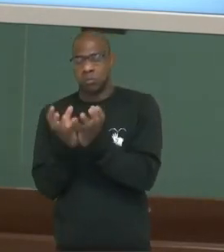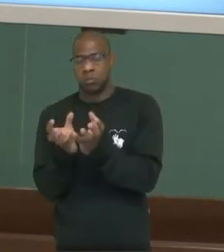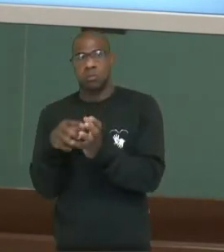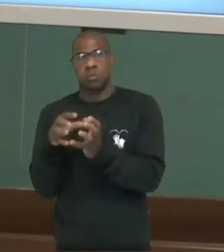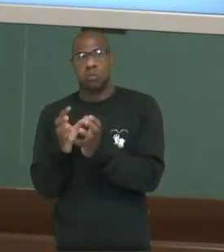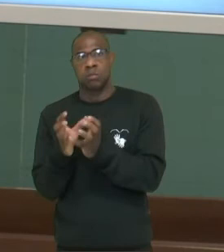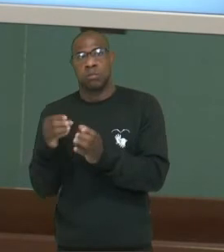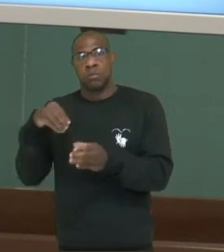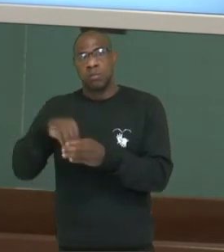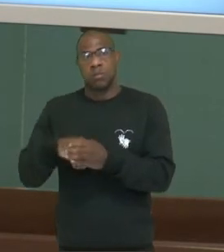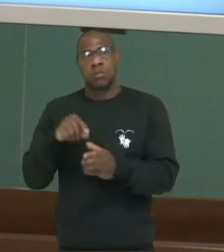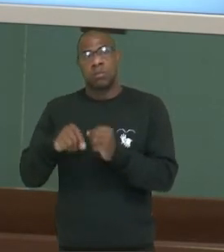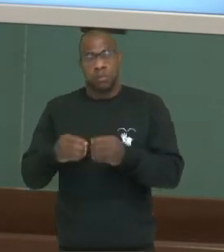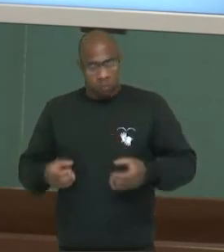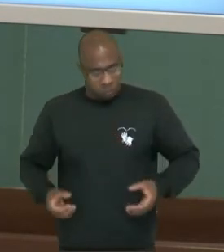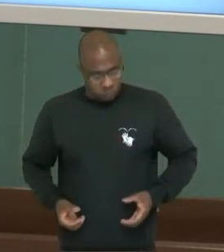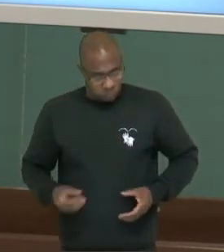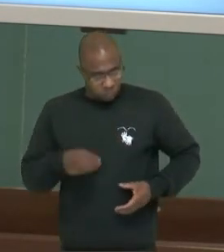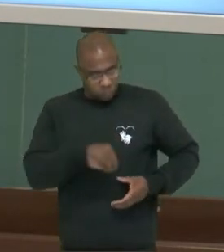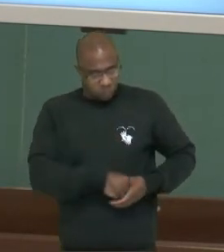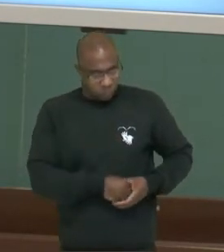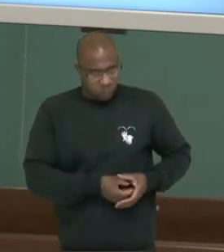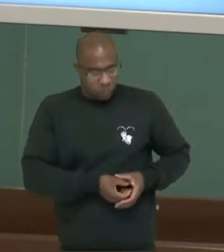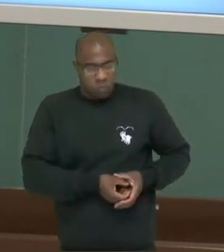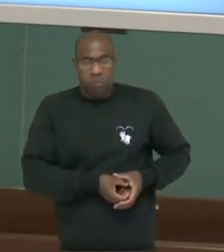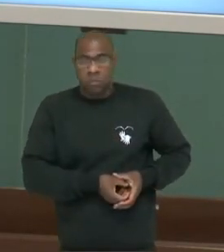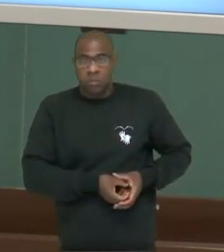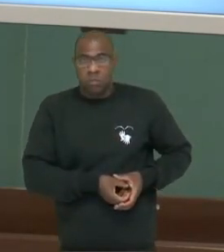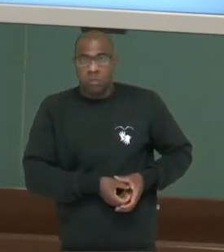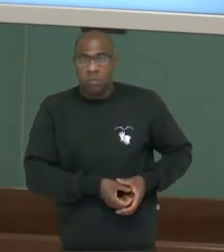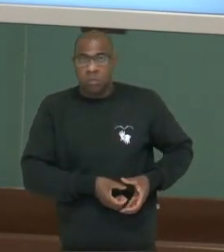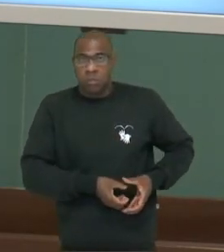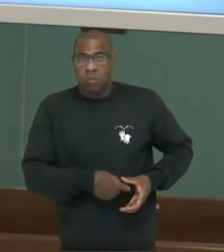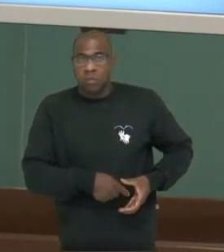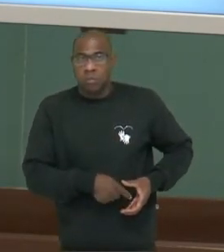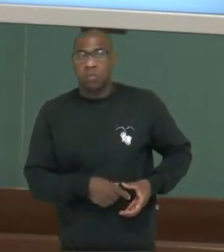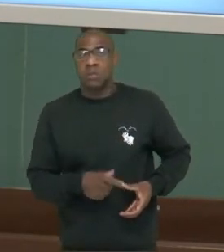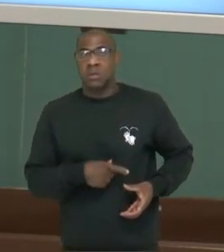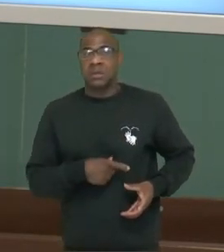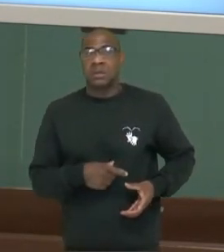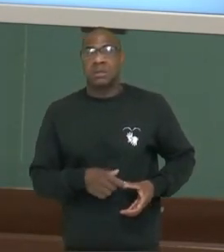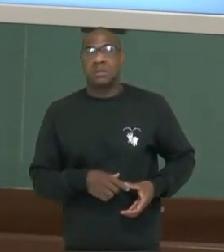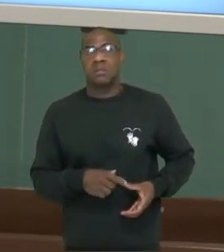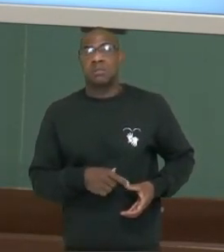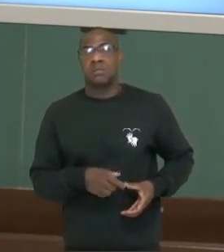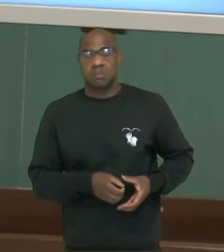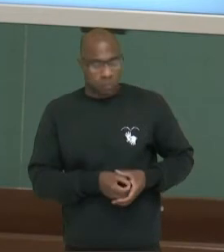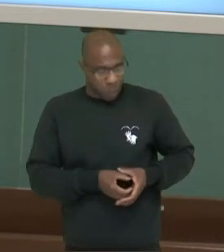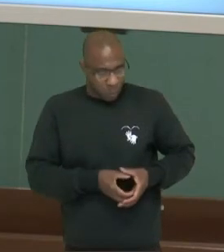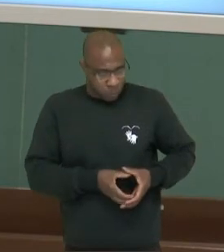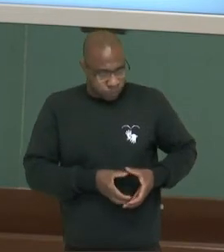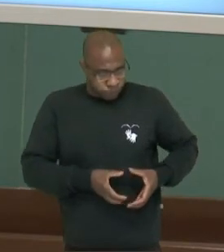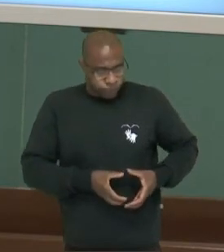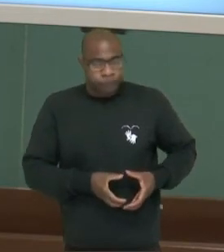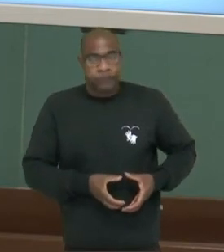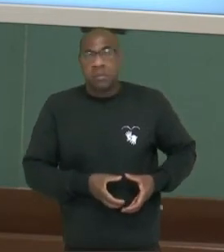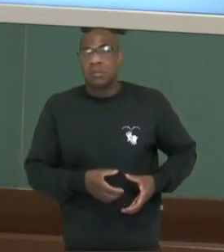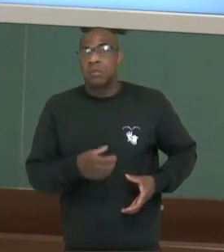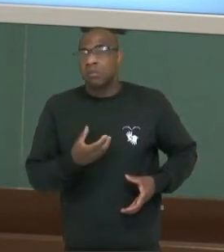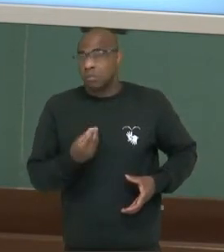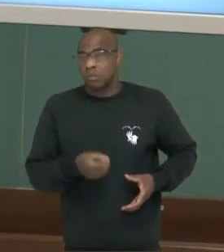fica dentro do ovário. Aí, quando está muito alto, quando ele está muito